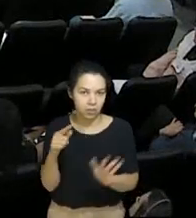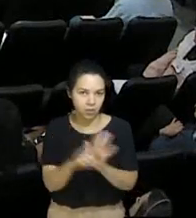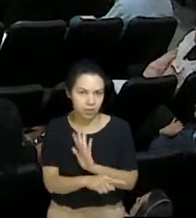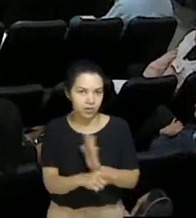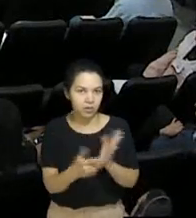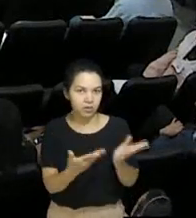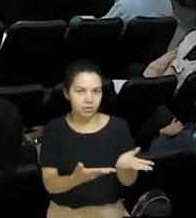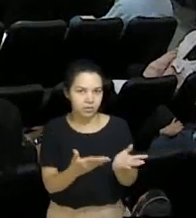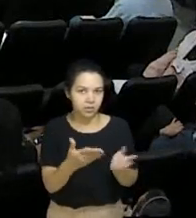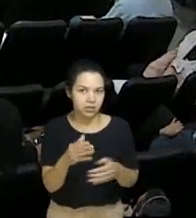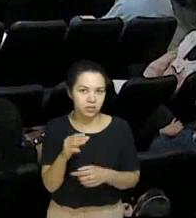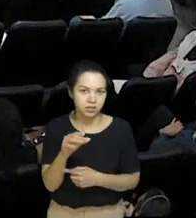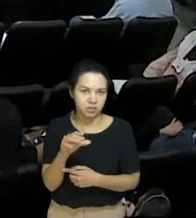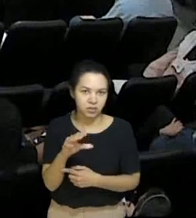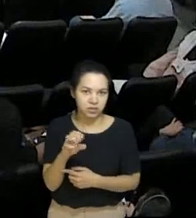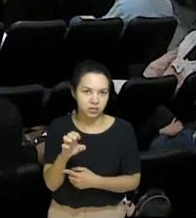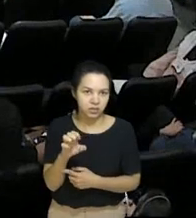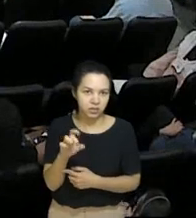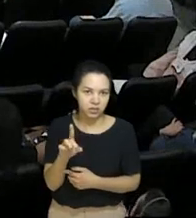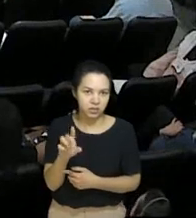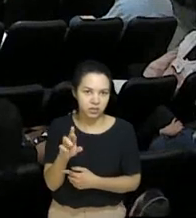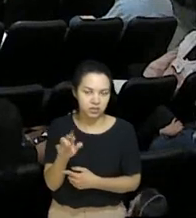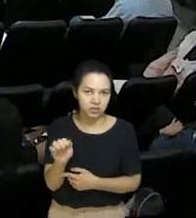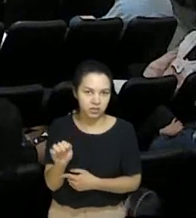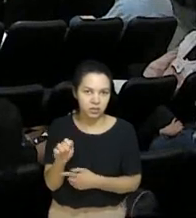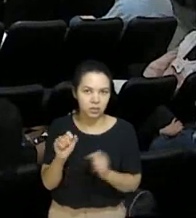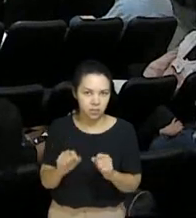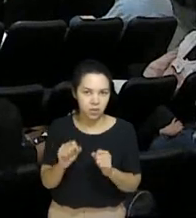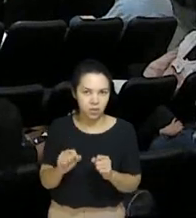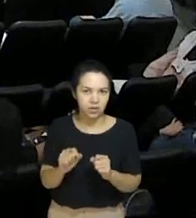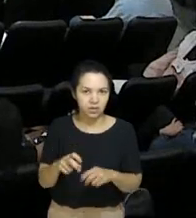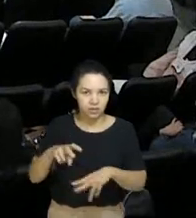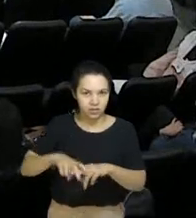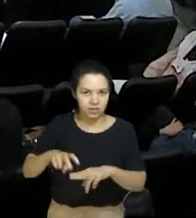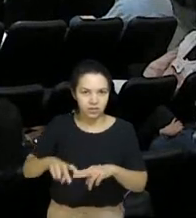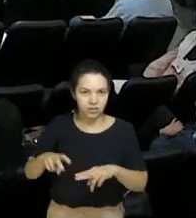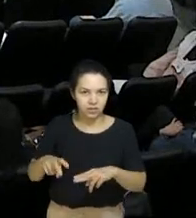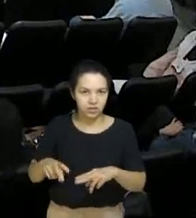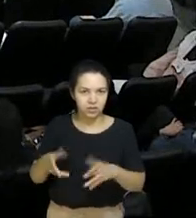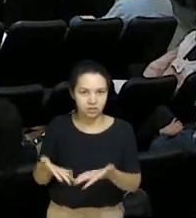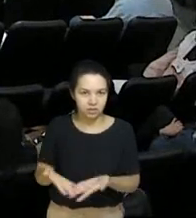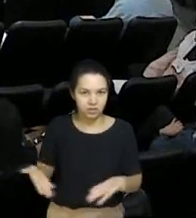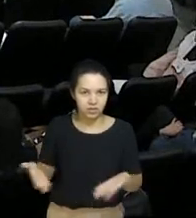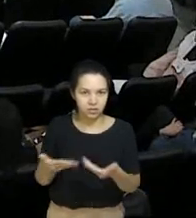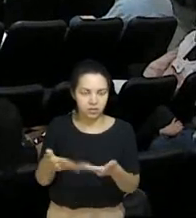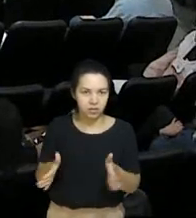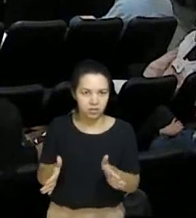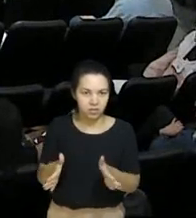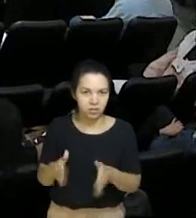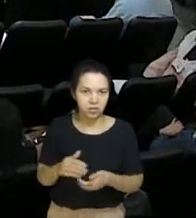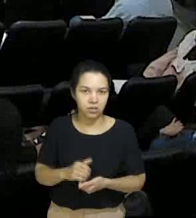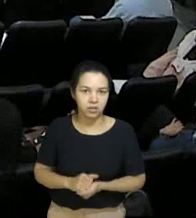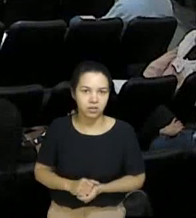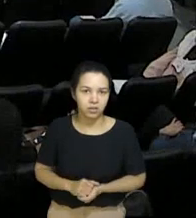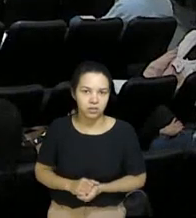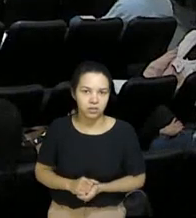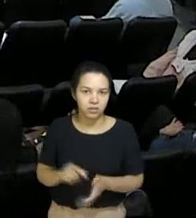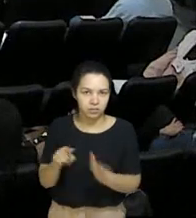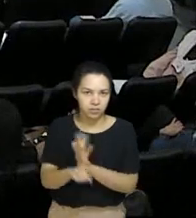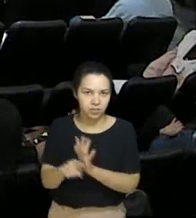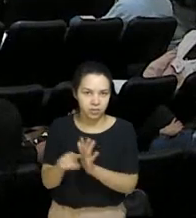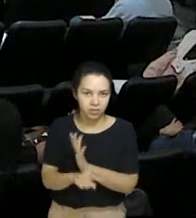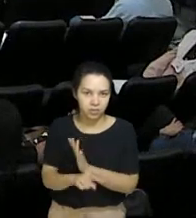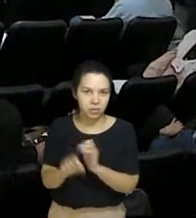Ô, Grazi, pode vir aqui no meio, aqui. Vocês podem sentar aqui. As cadeiras? Aí tá. A gente abre aqui para as perguntas, fica